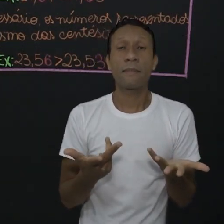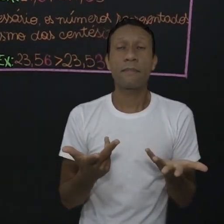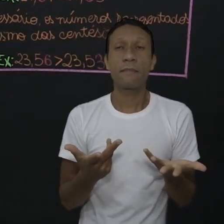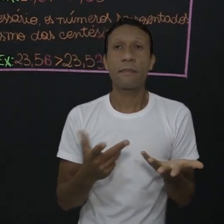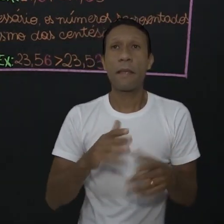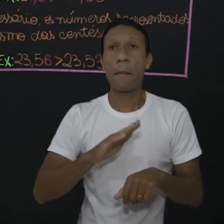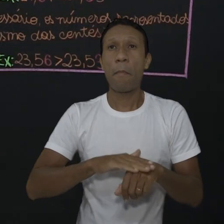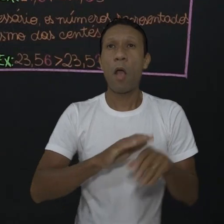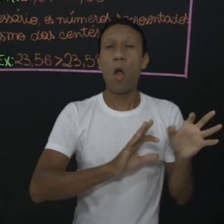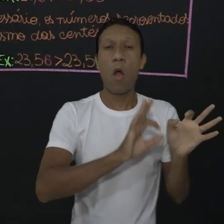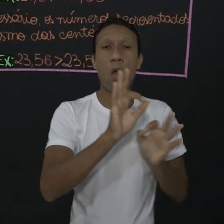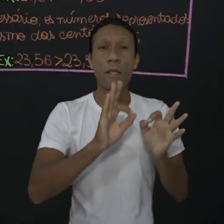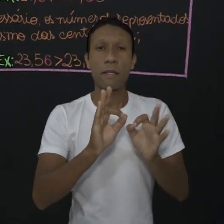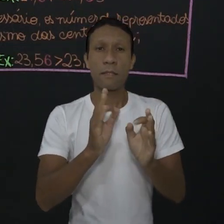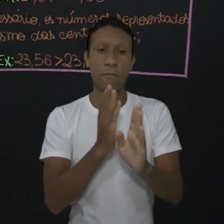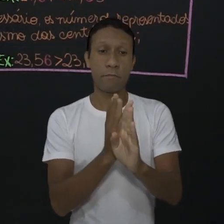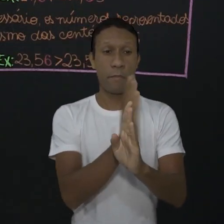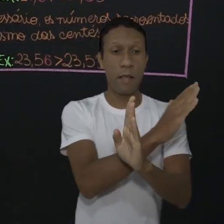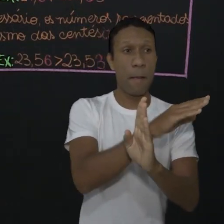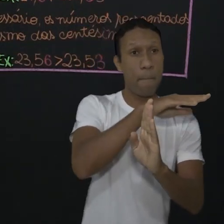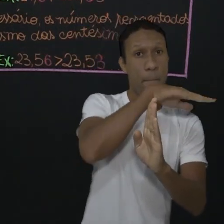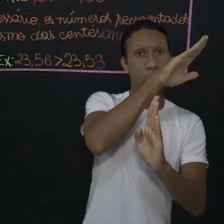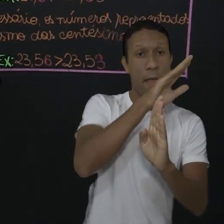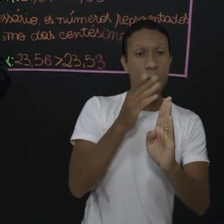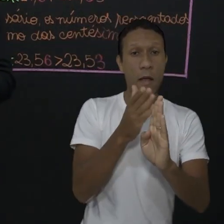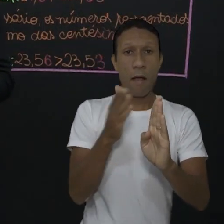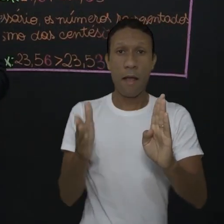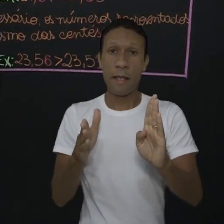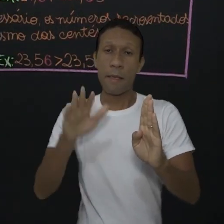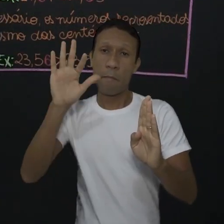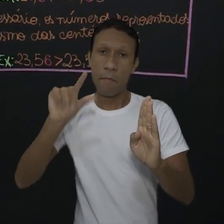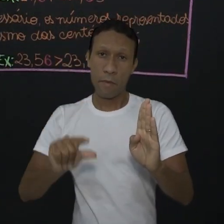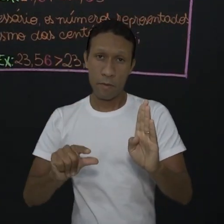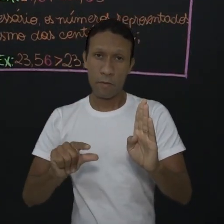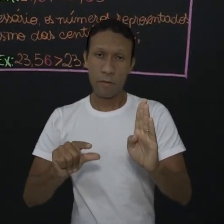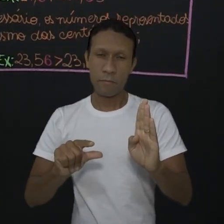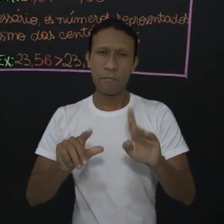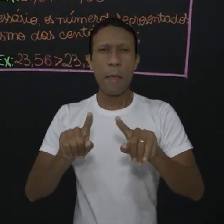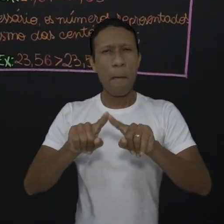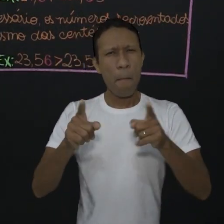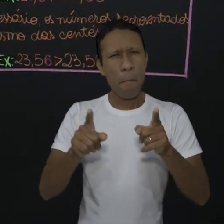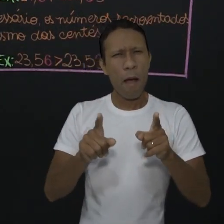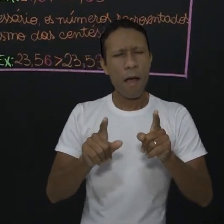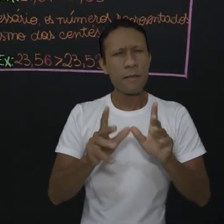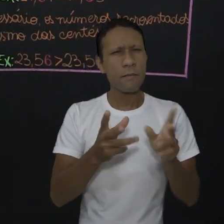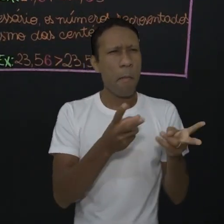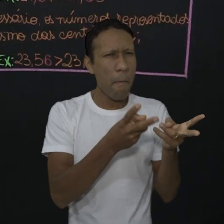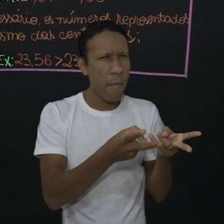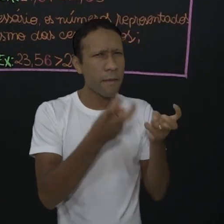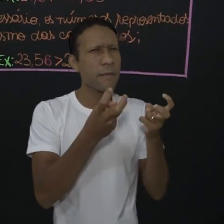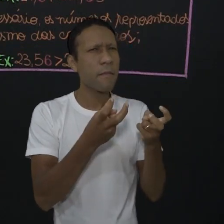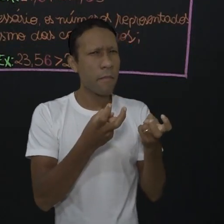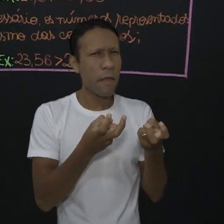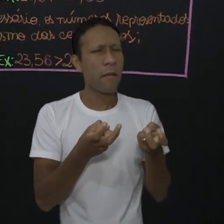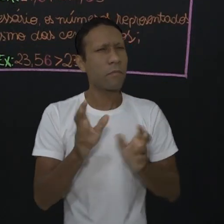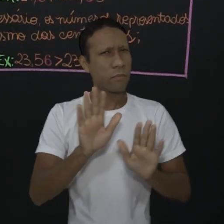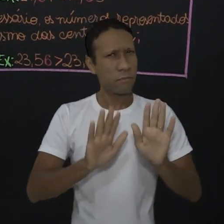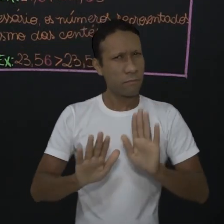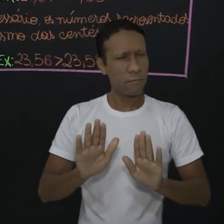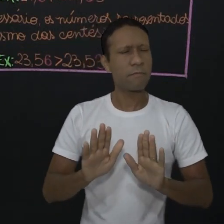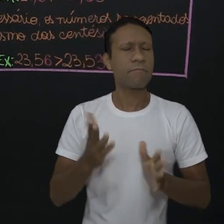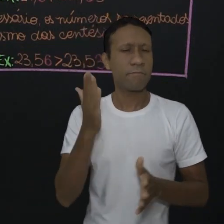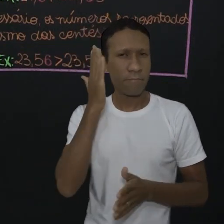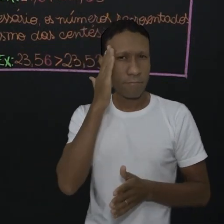ordens, tanto na parte inteira quanto na parte decimal. Mas vamos, por enquanto, ficar nesses elementos